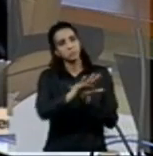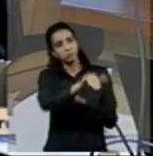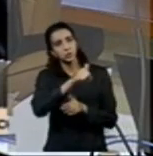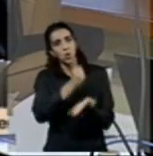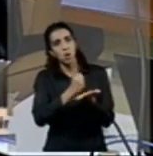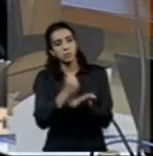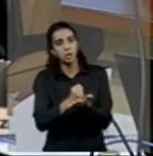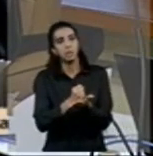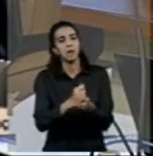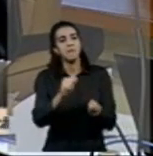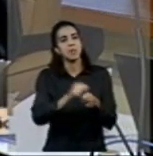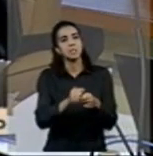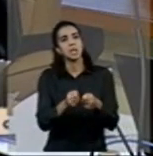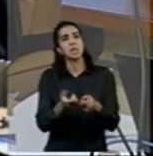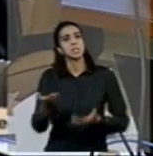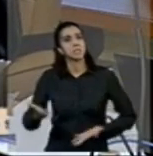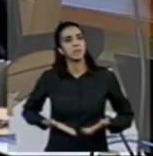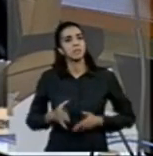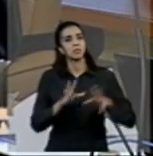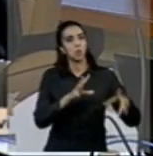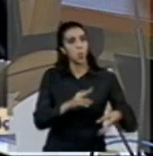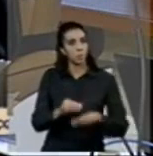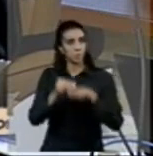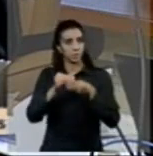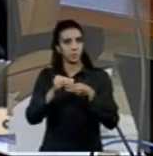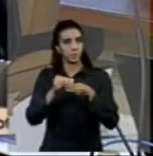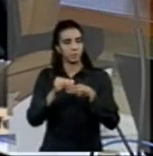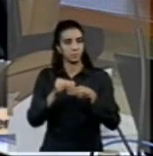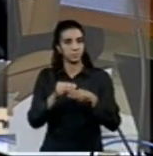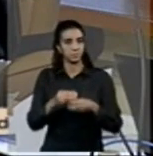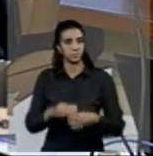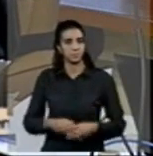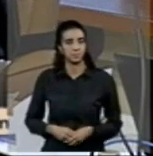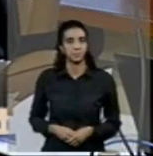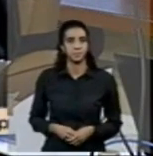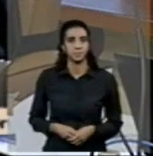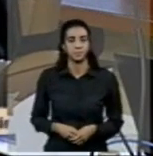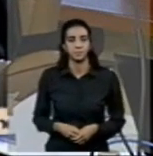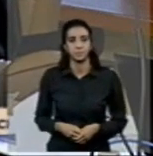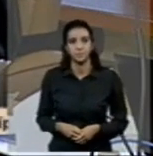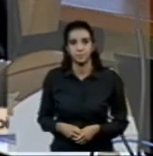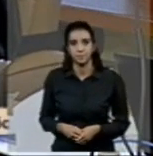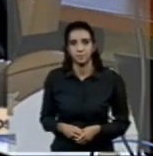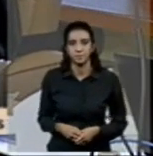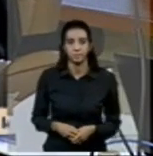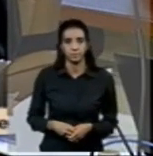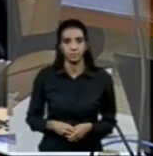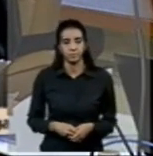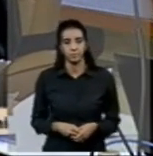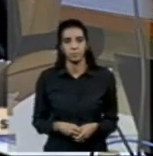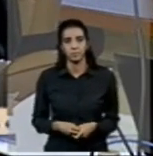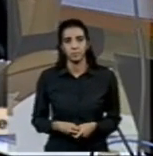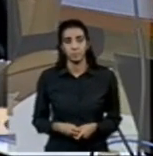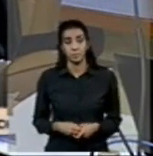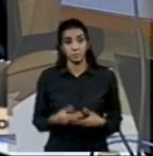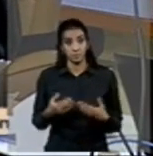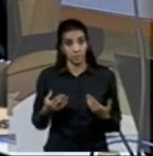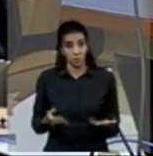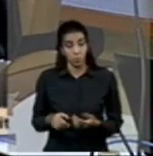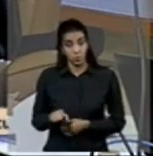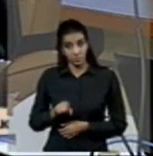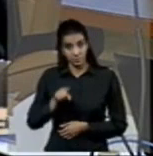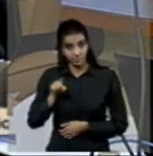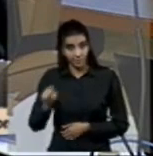desses afazeres descentralizados. No entanto, tomando-se como fato a ocorrência dessa descontração